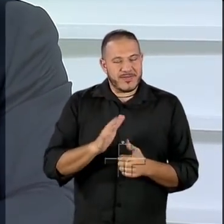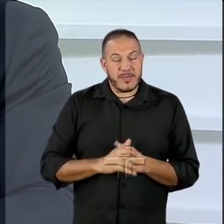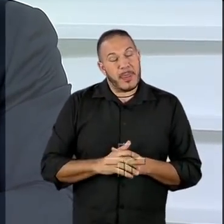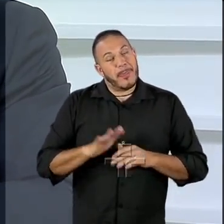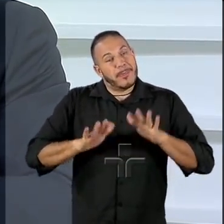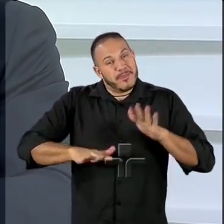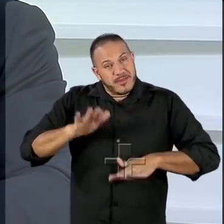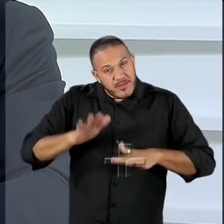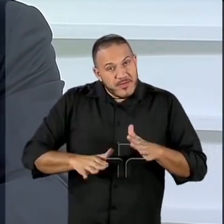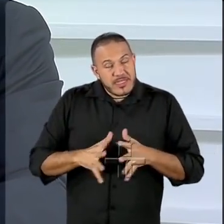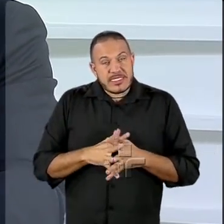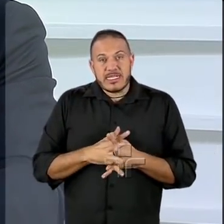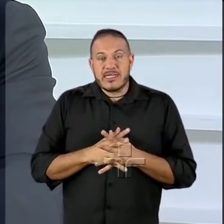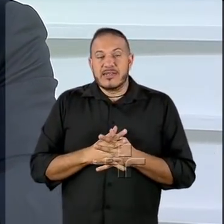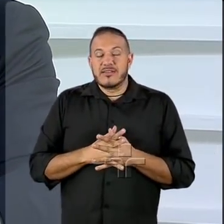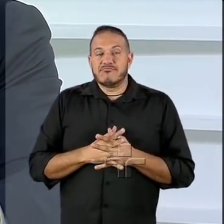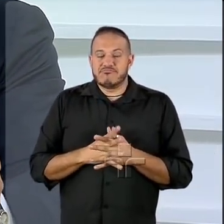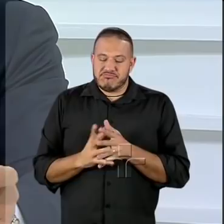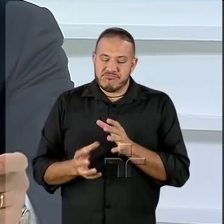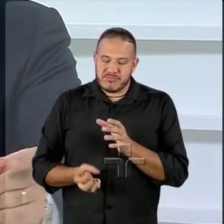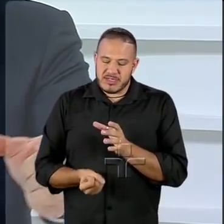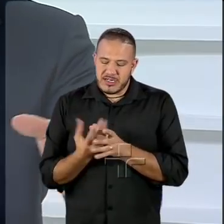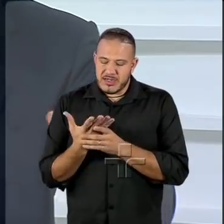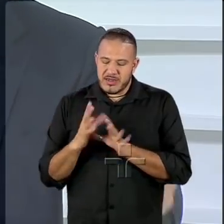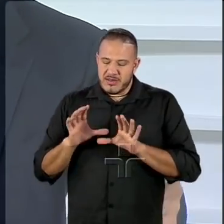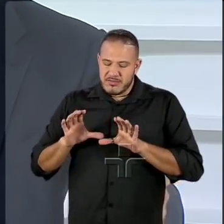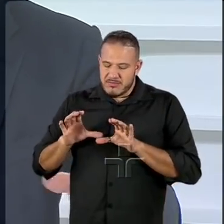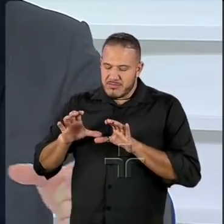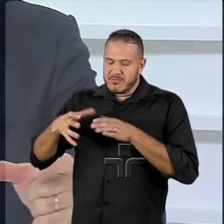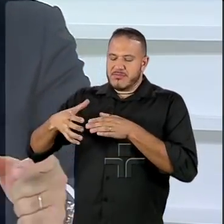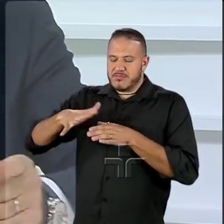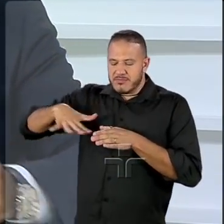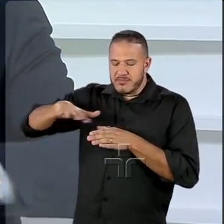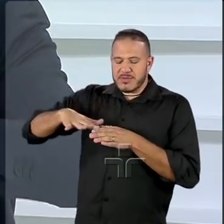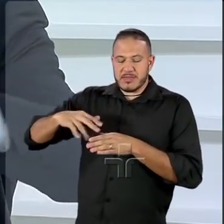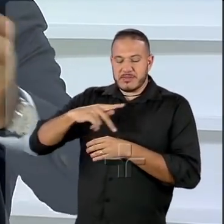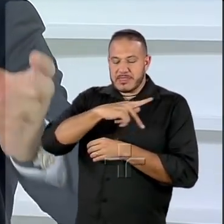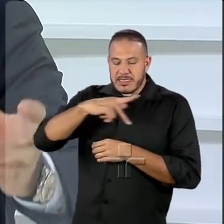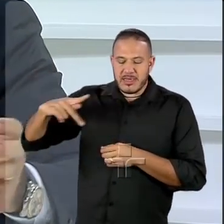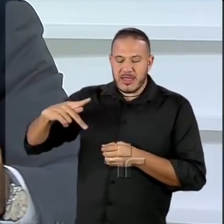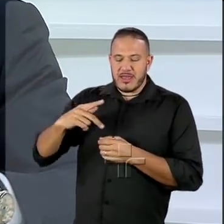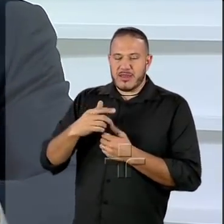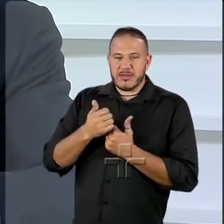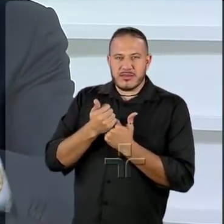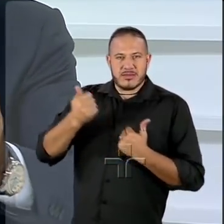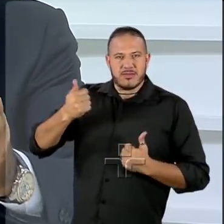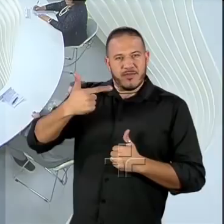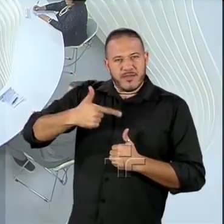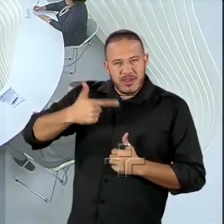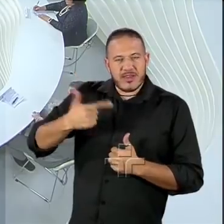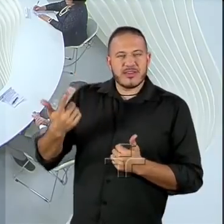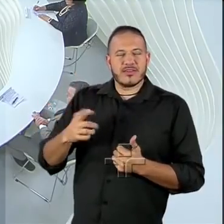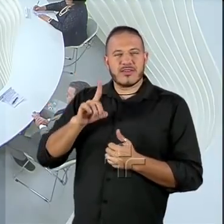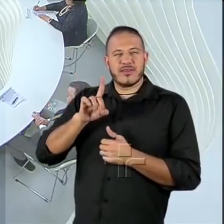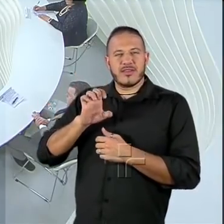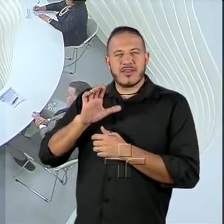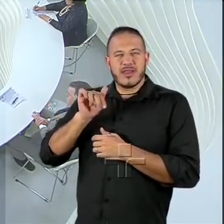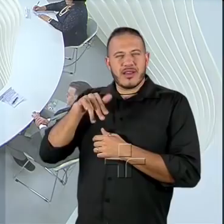Talvez criar um órgão colegiado entre o presidente, o vice-presidente e o decano, por exemplo, mas, enfim,